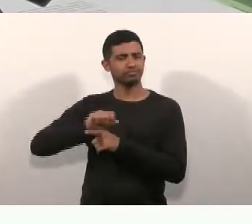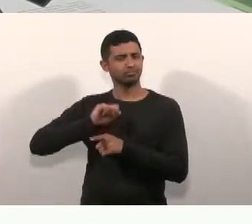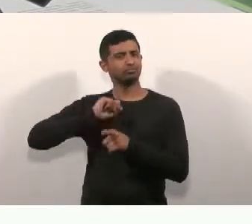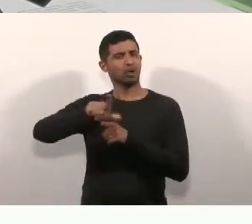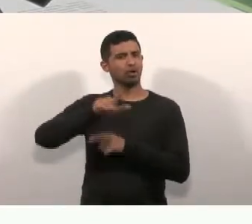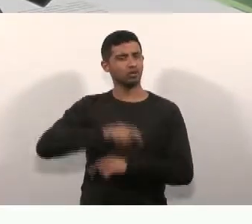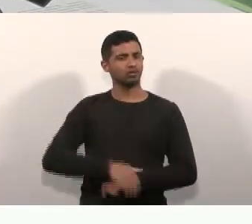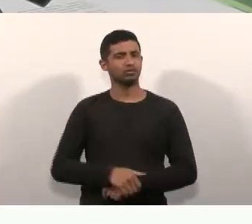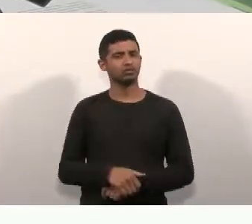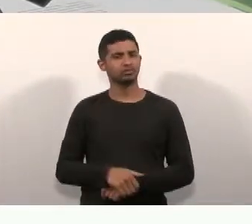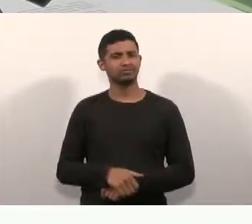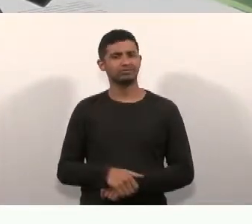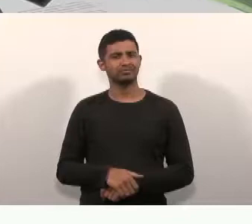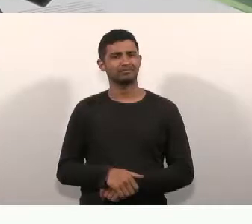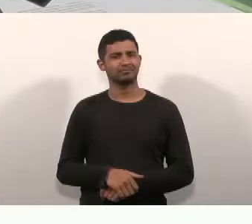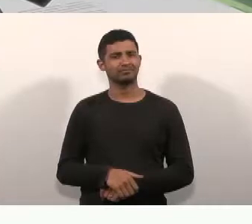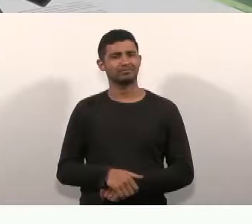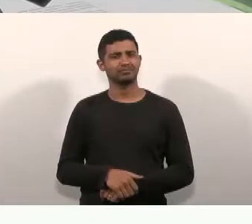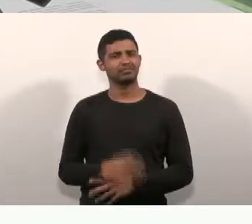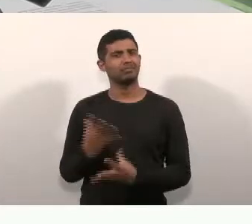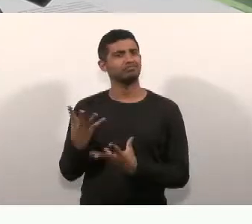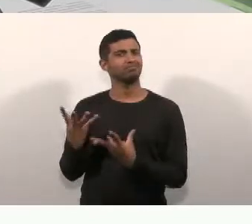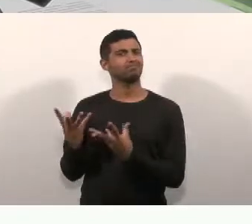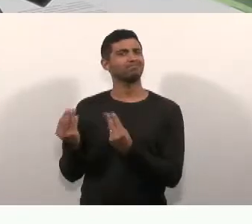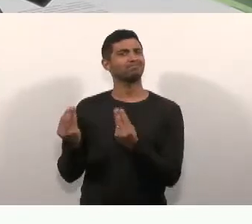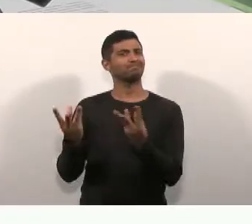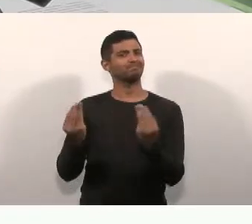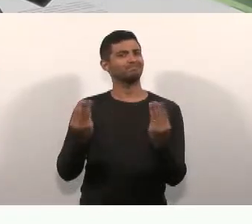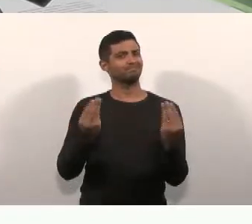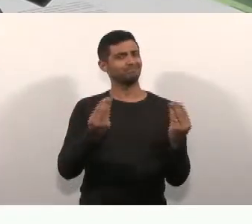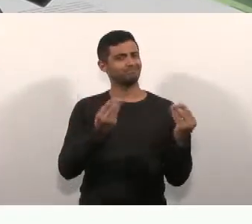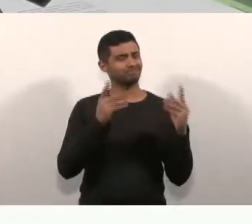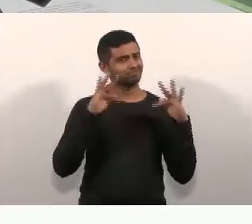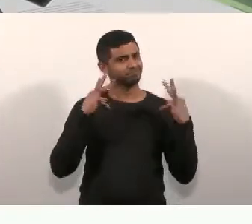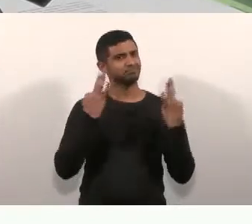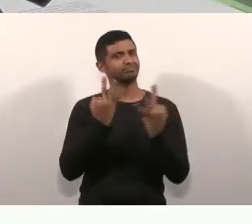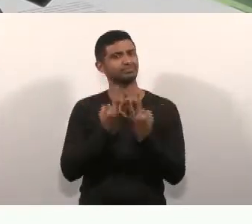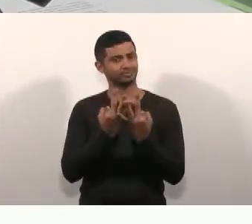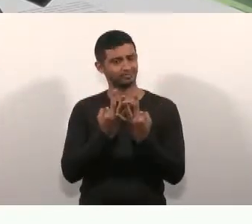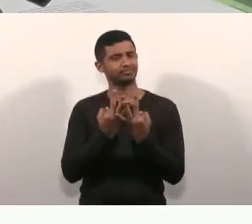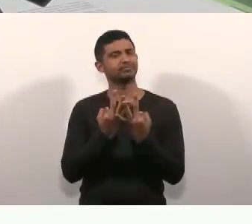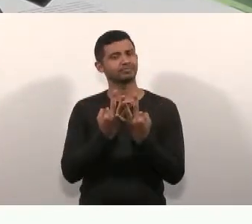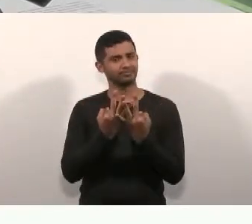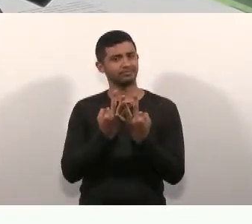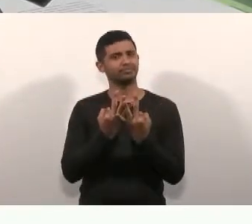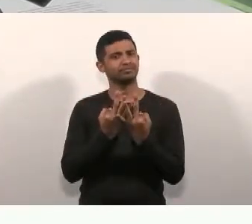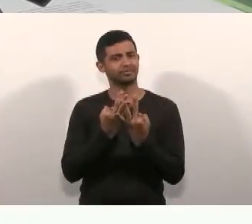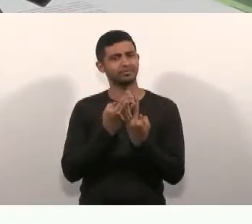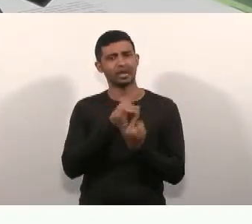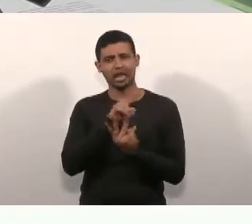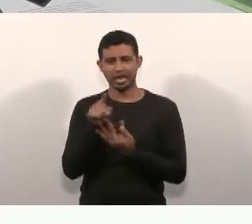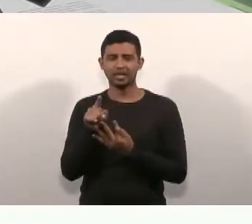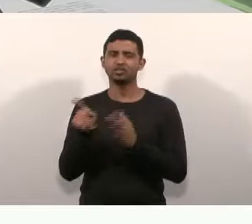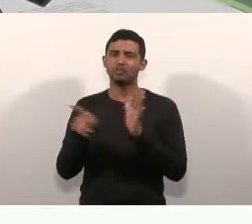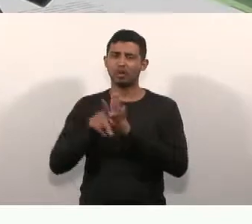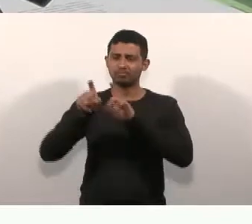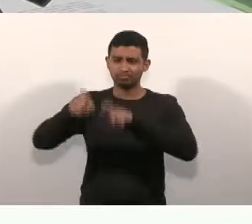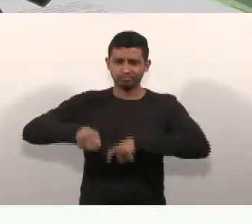de centenas de famílias de produtores